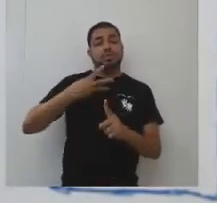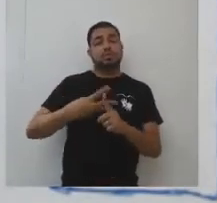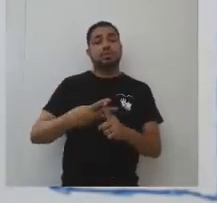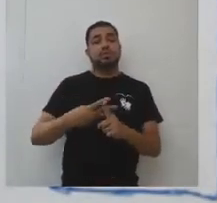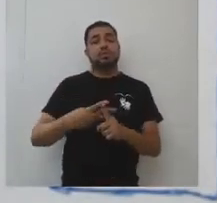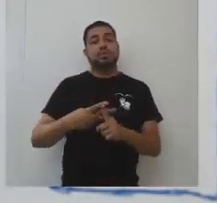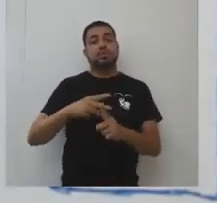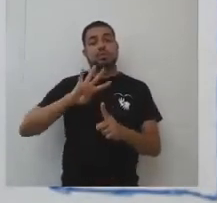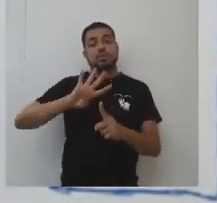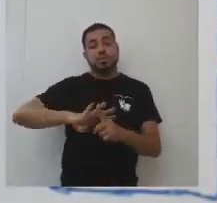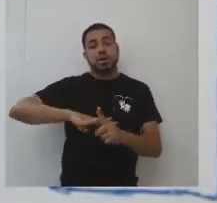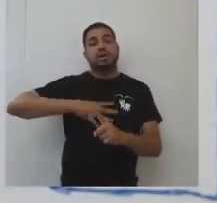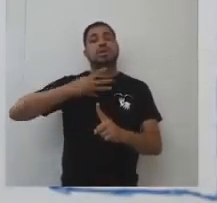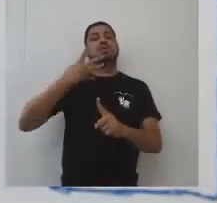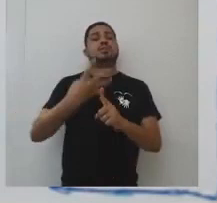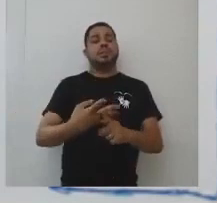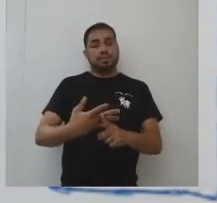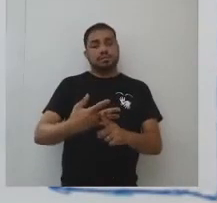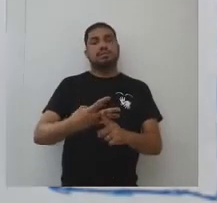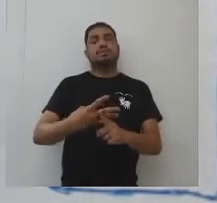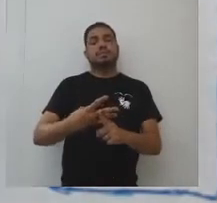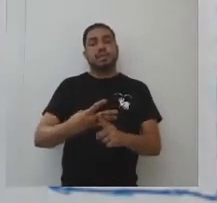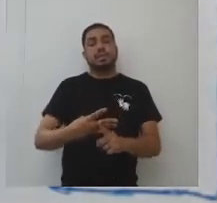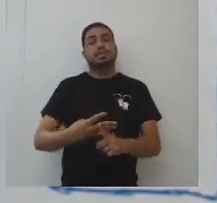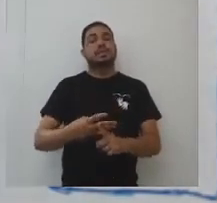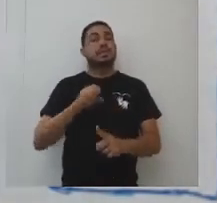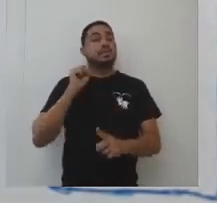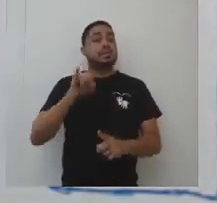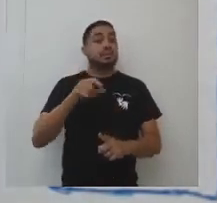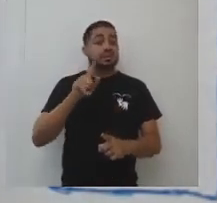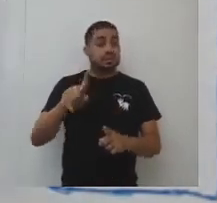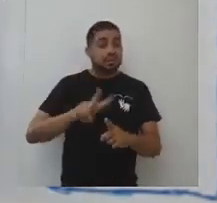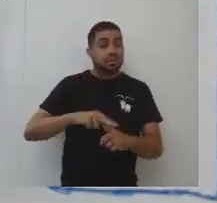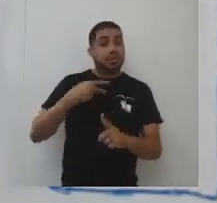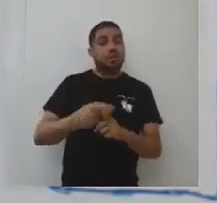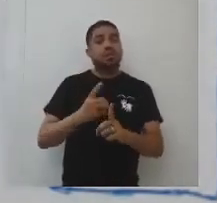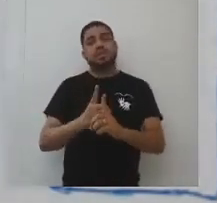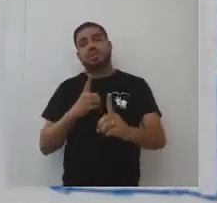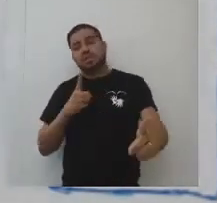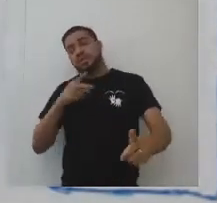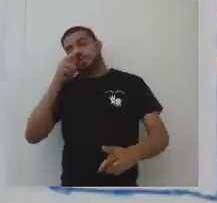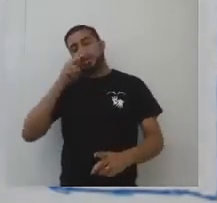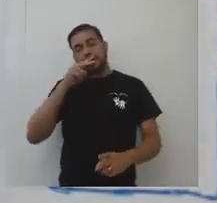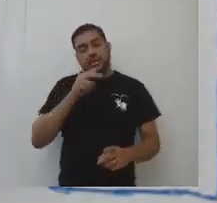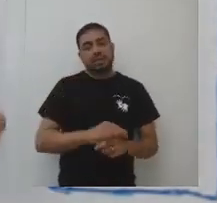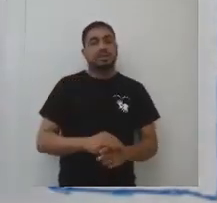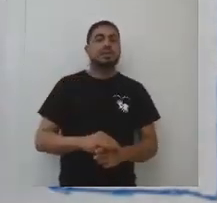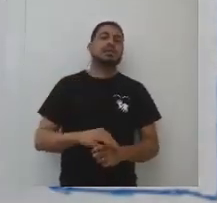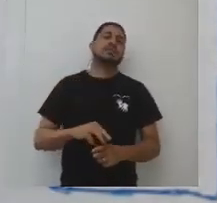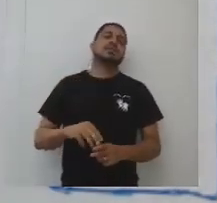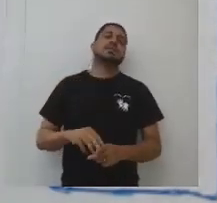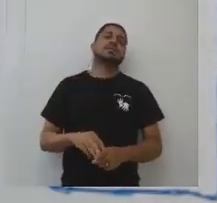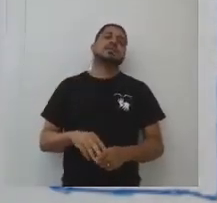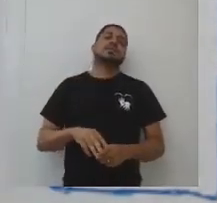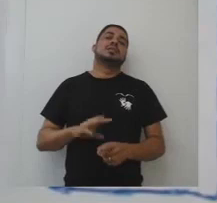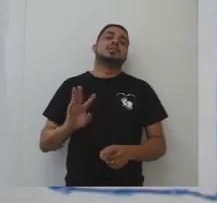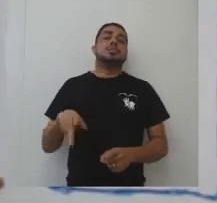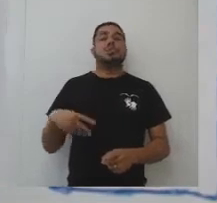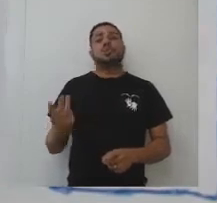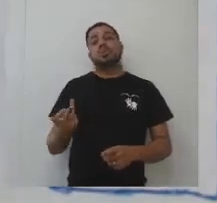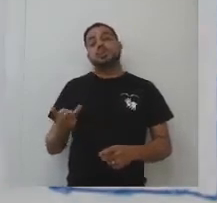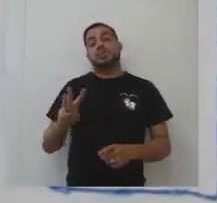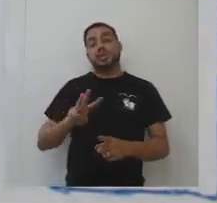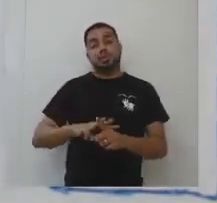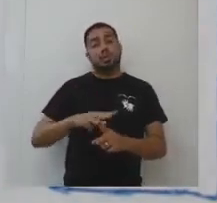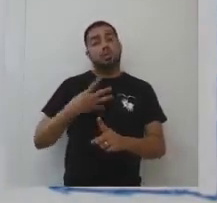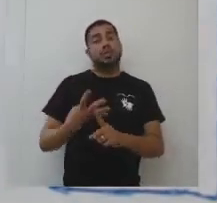triplicou e quadruplicou. Se você dobra a distância para a mesma carga, triplica ou